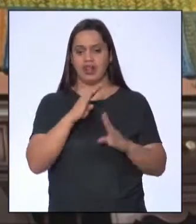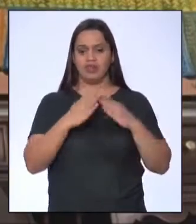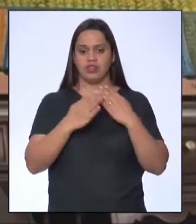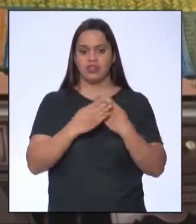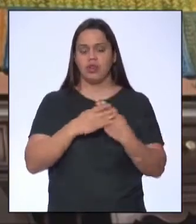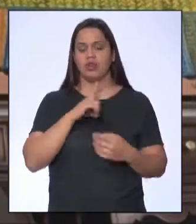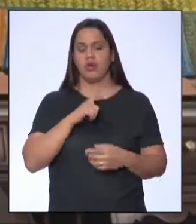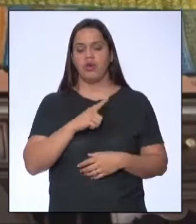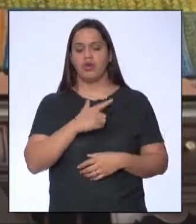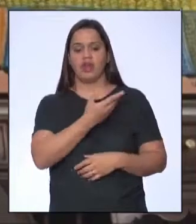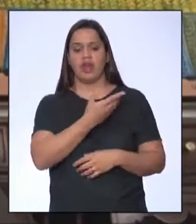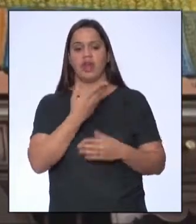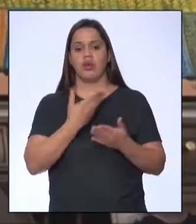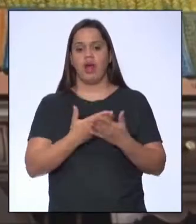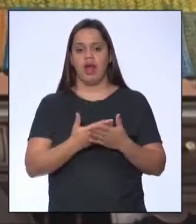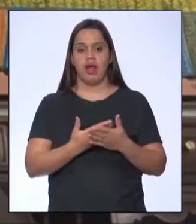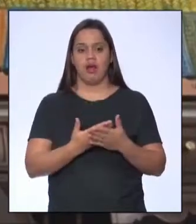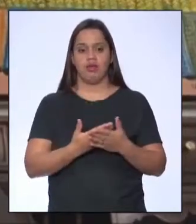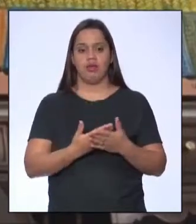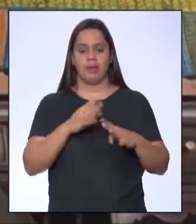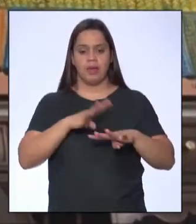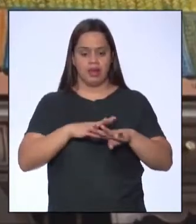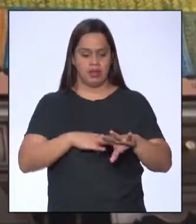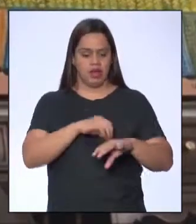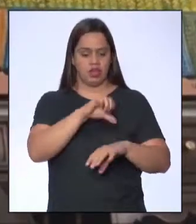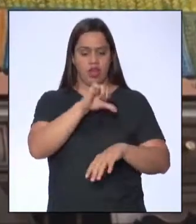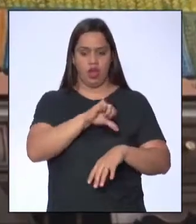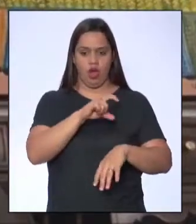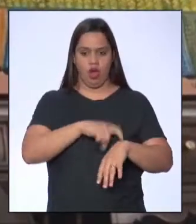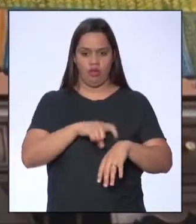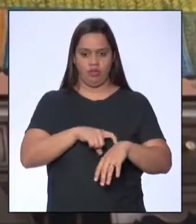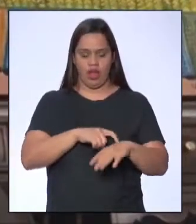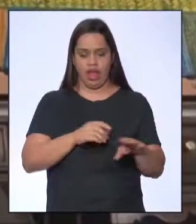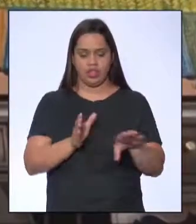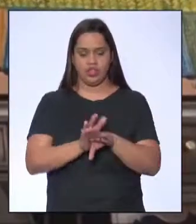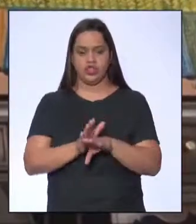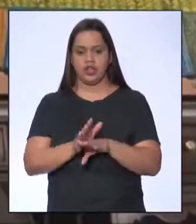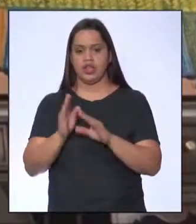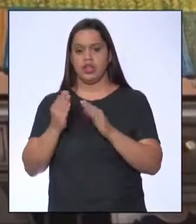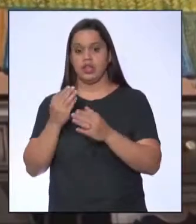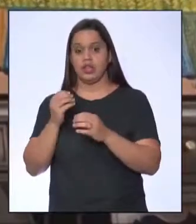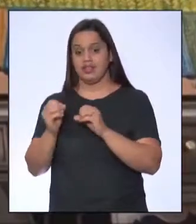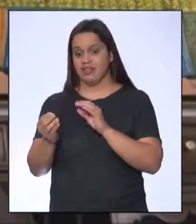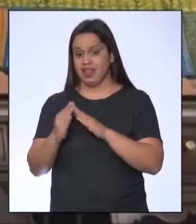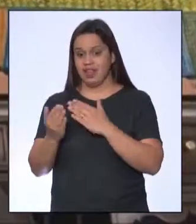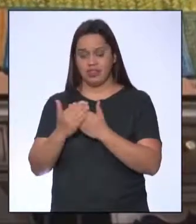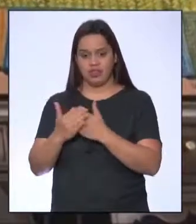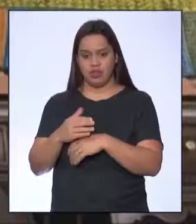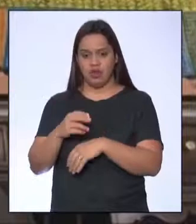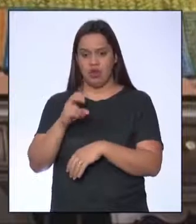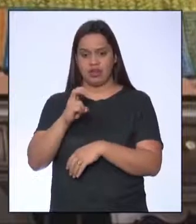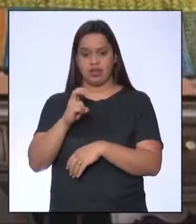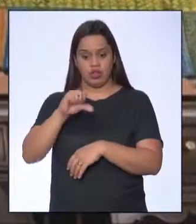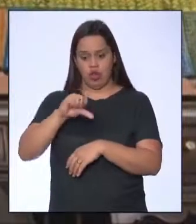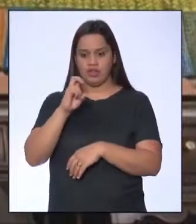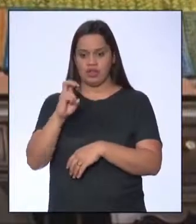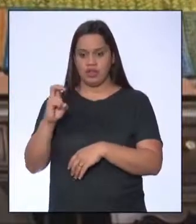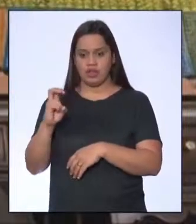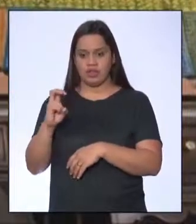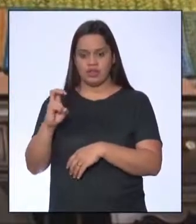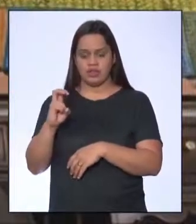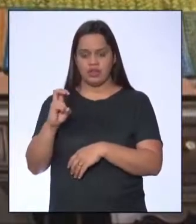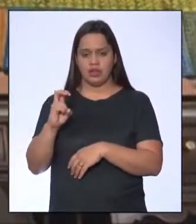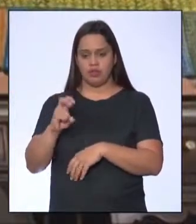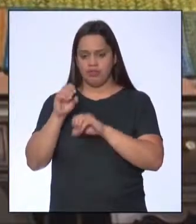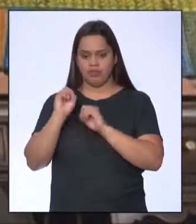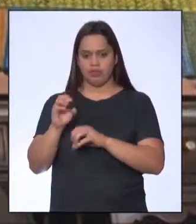de matemáticas 9, ele chega na escola 5 para as 9, dá uma aula, e eu não estou falando do mau professor, não, estou falando do bom